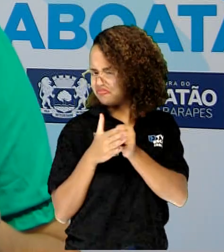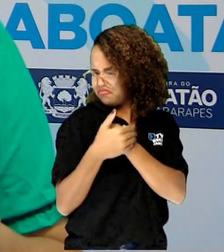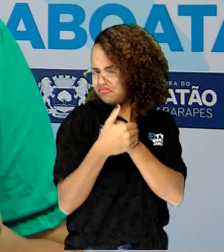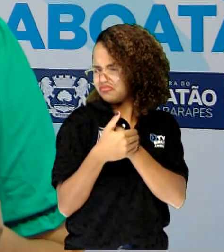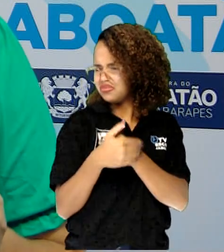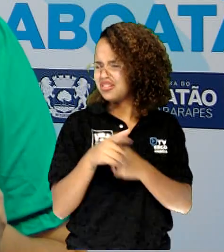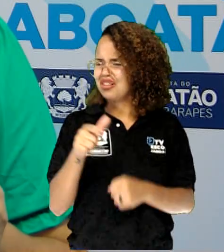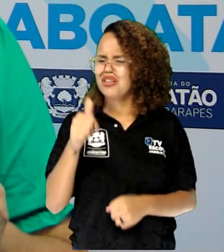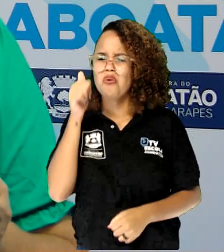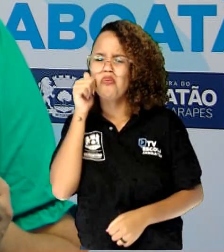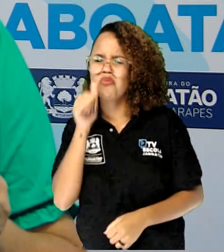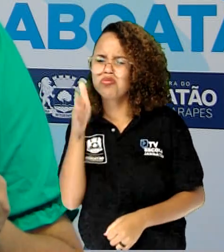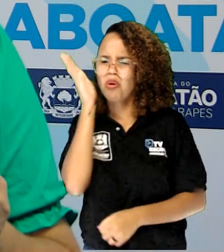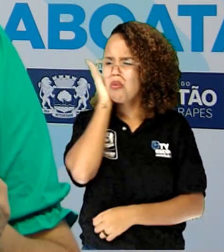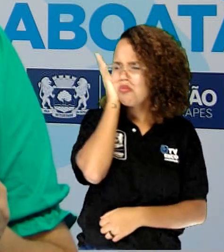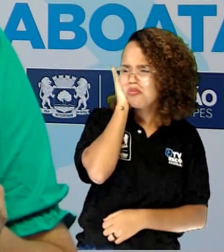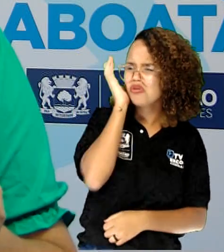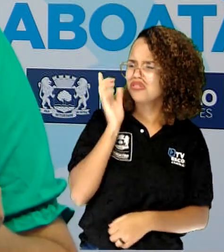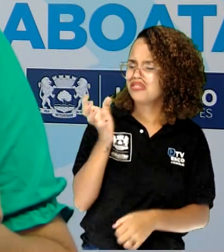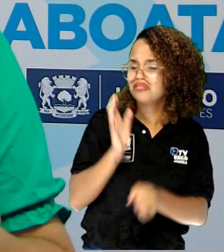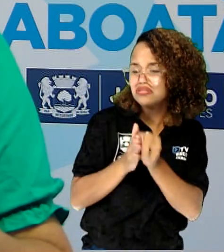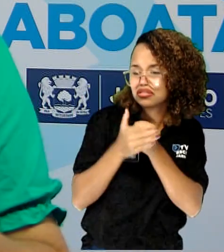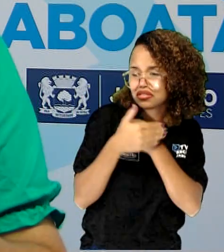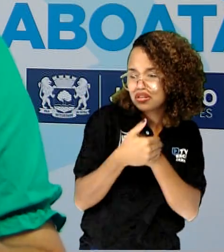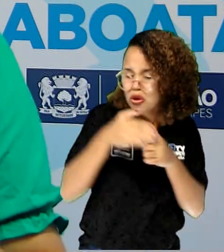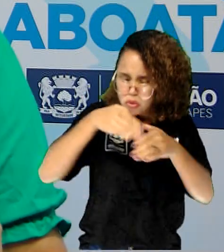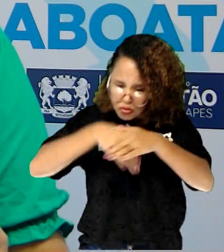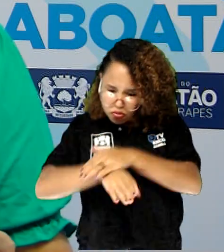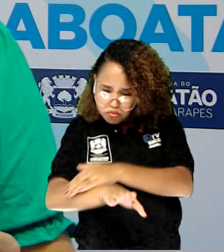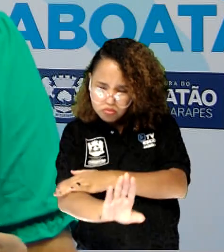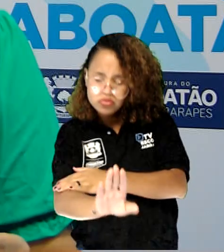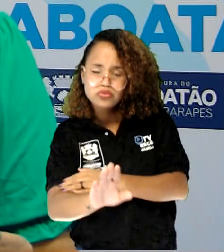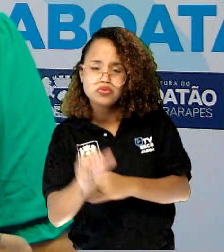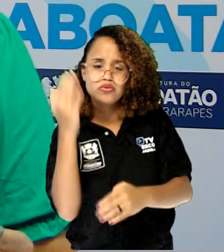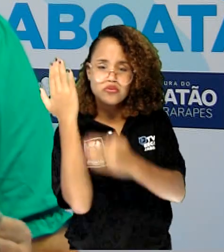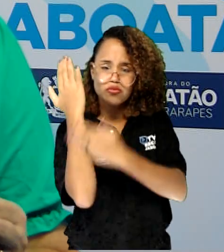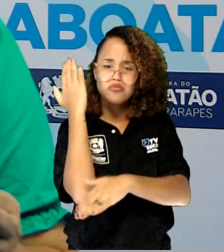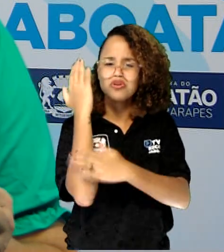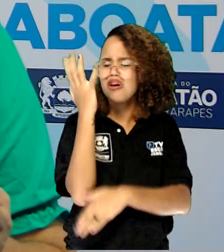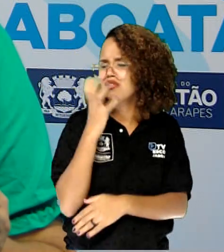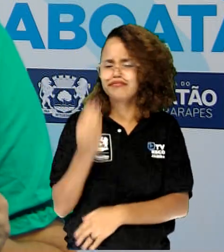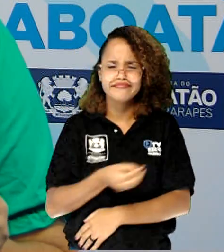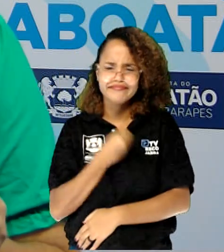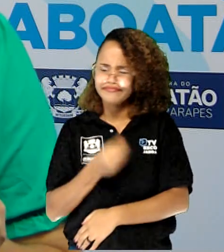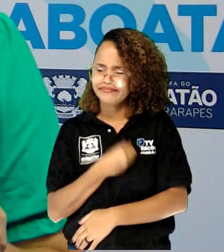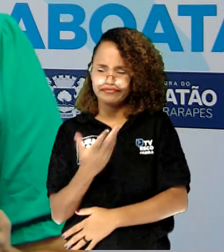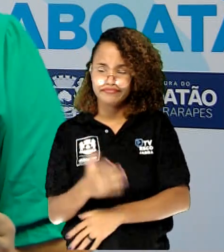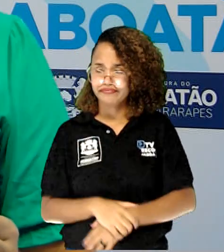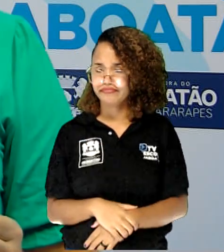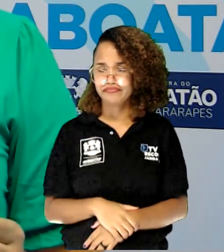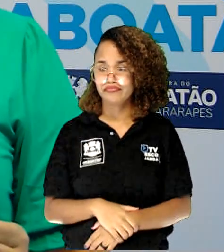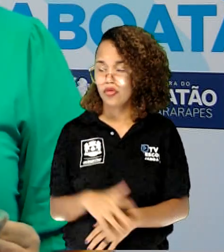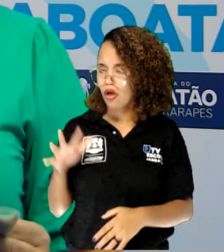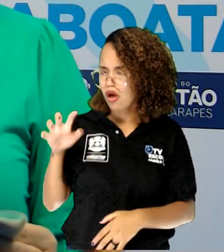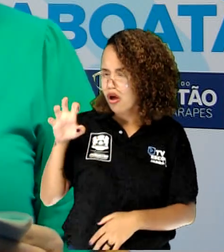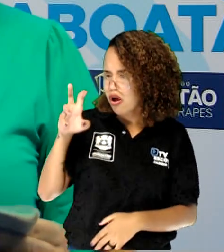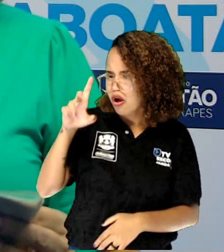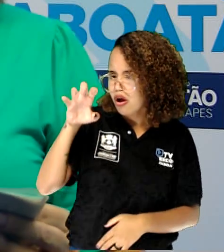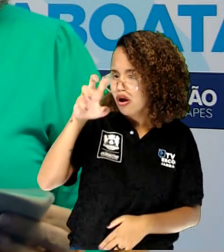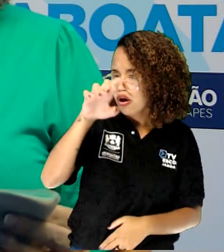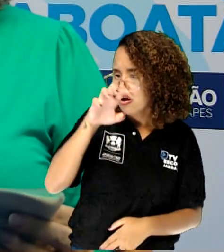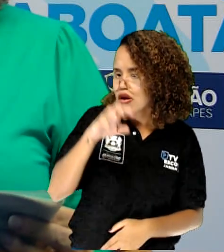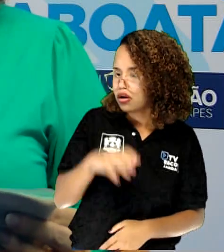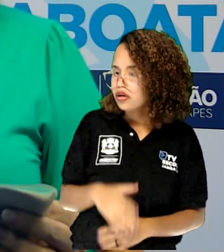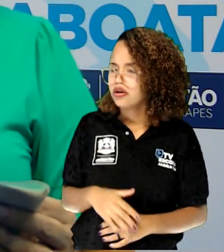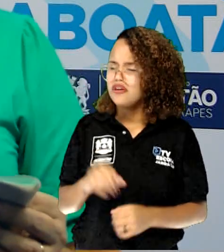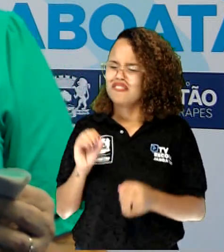essa criatura besta que vive a se esconder debaixo e atrás dos paus, é onde ele quer viver. A aranha, por sua vez,